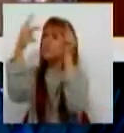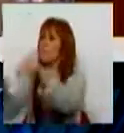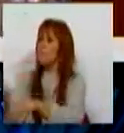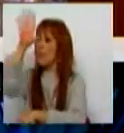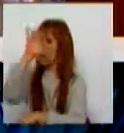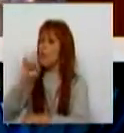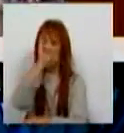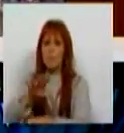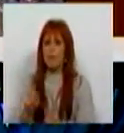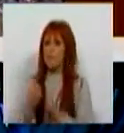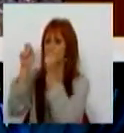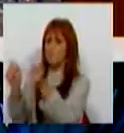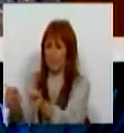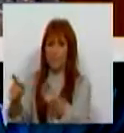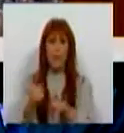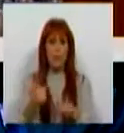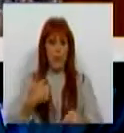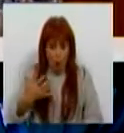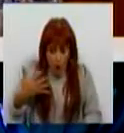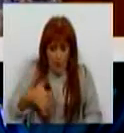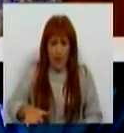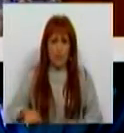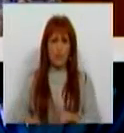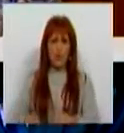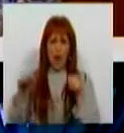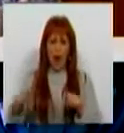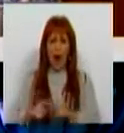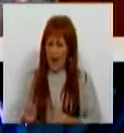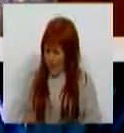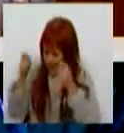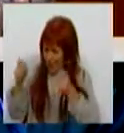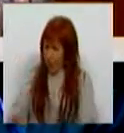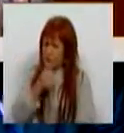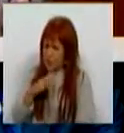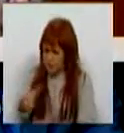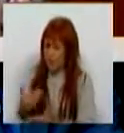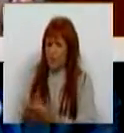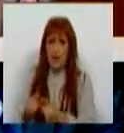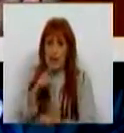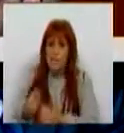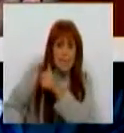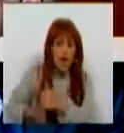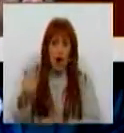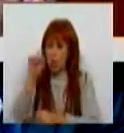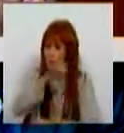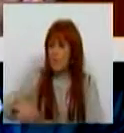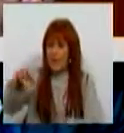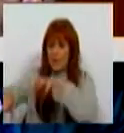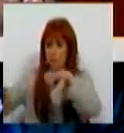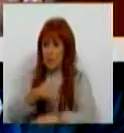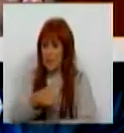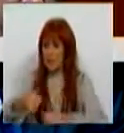o Ministério do Ambiente. Porque queremos que haja um investimento decisivo na melhoria do ambiente